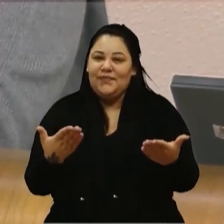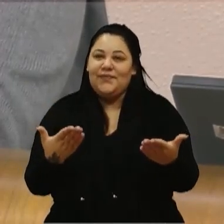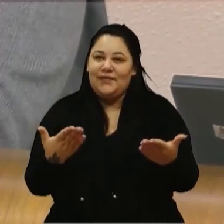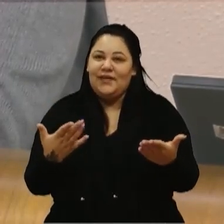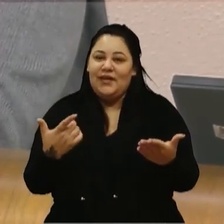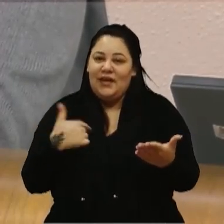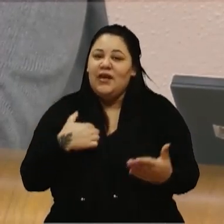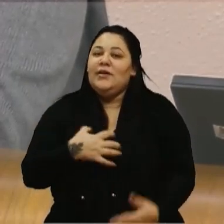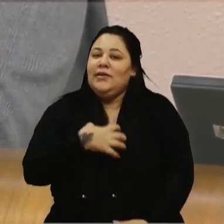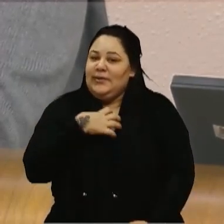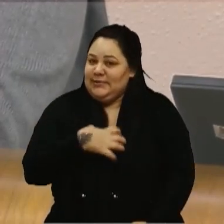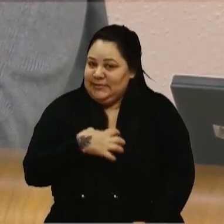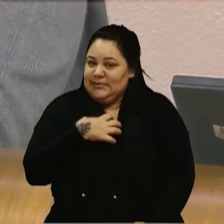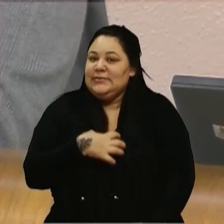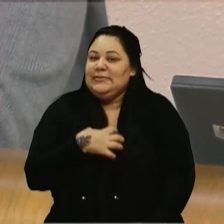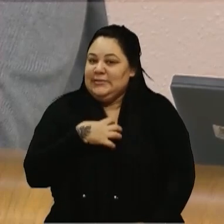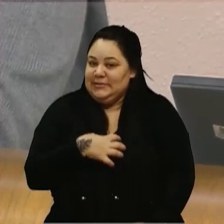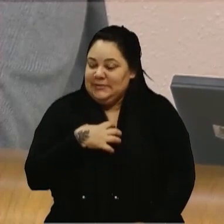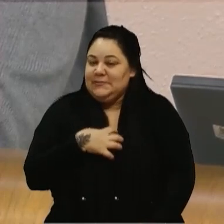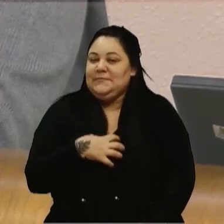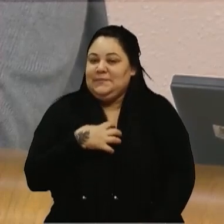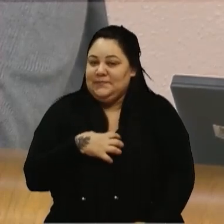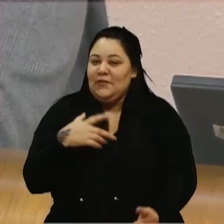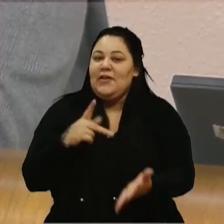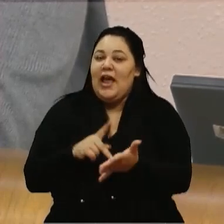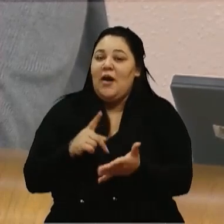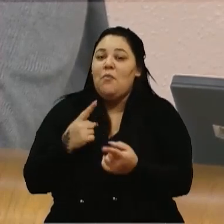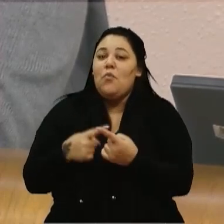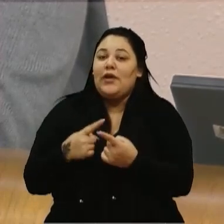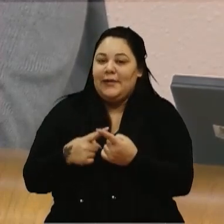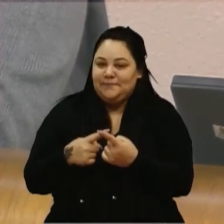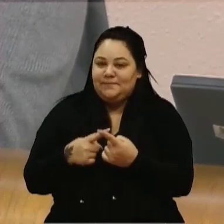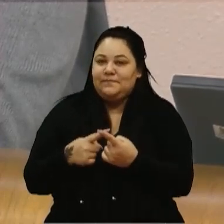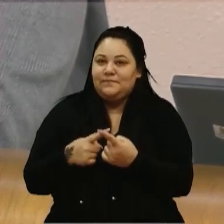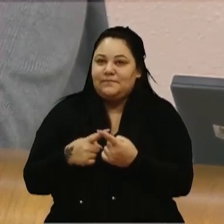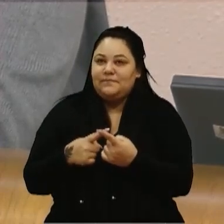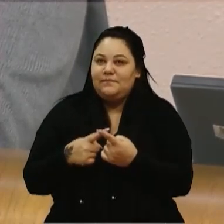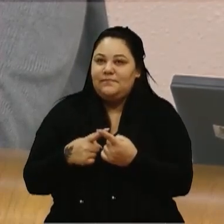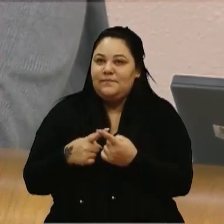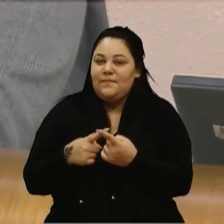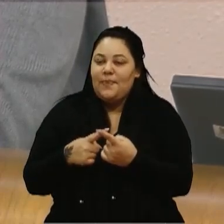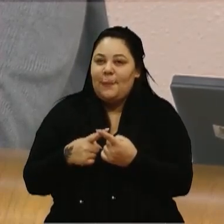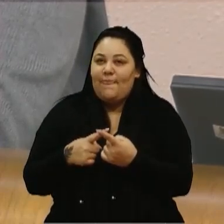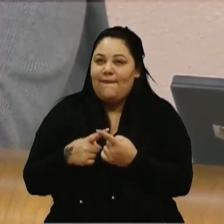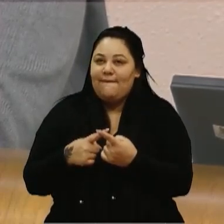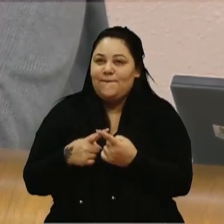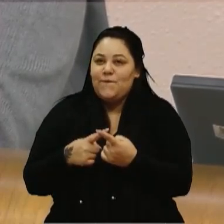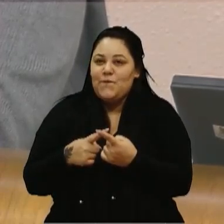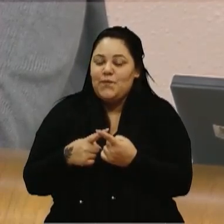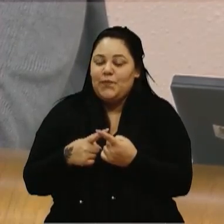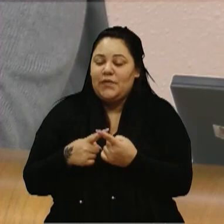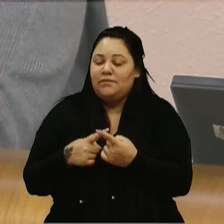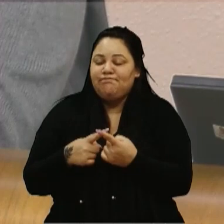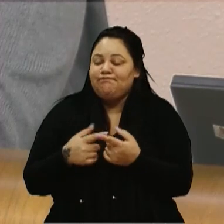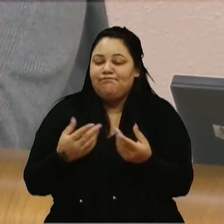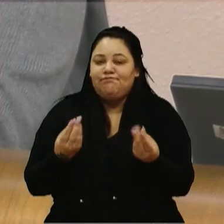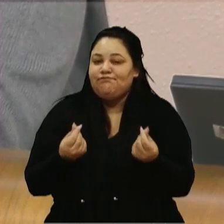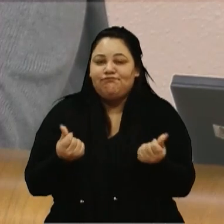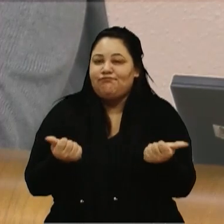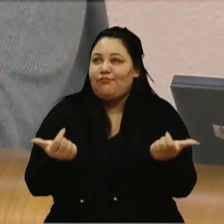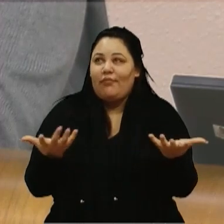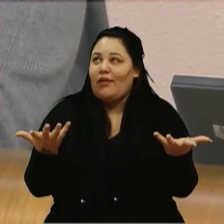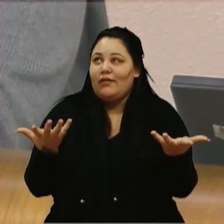muito indignado, porque realmente para concluir, Tânia, não se explica essas